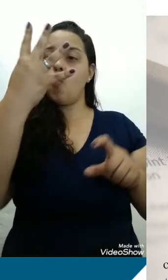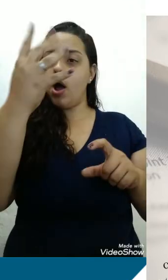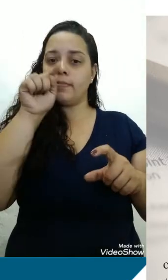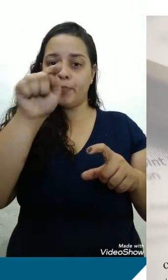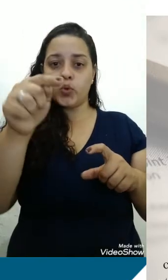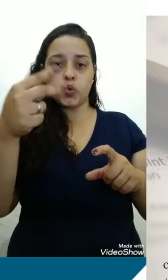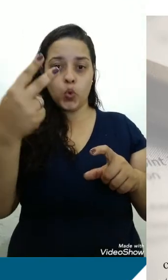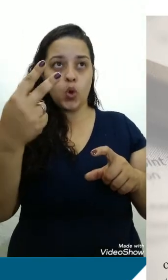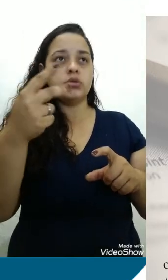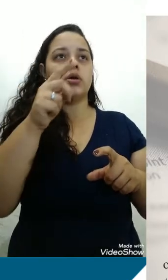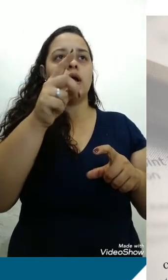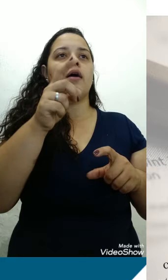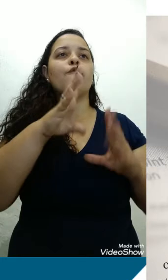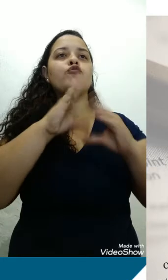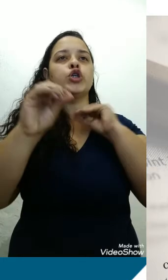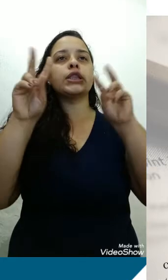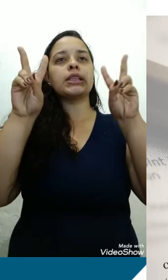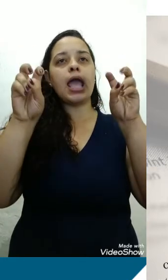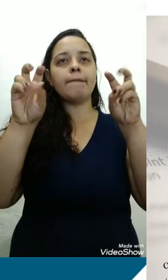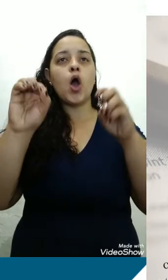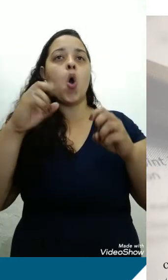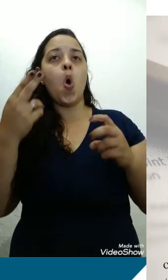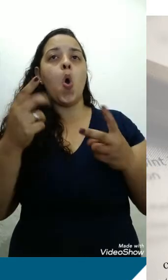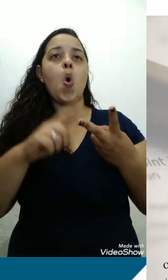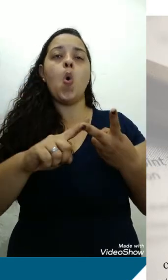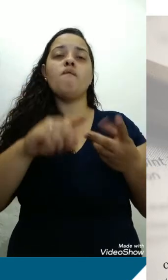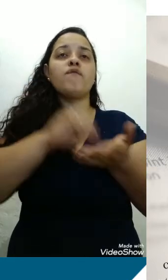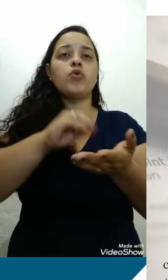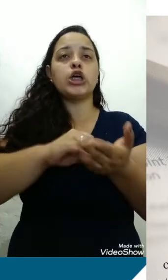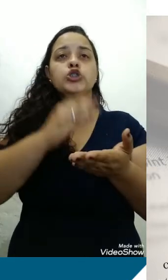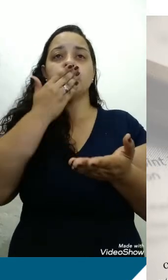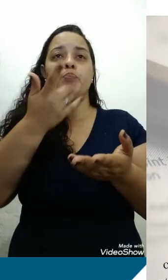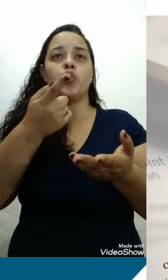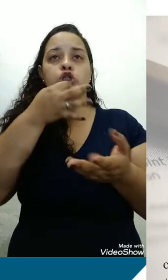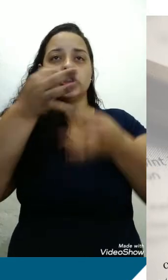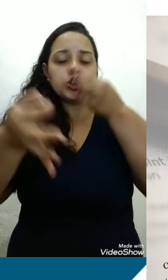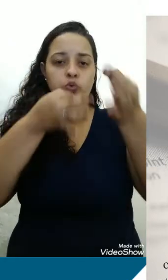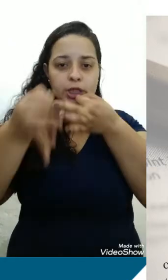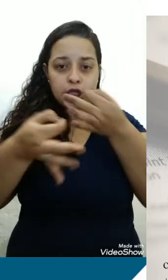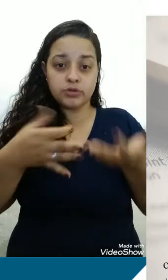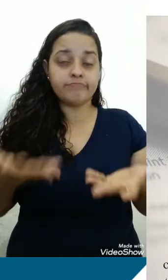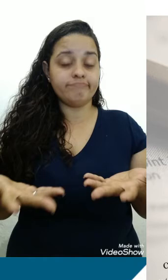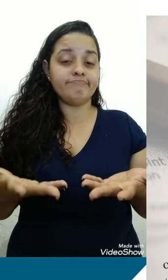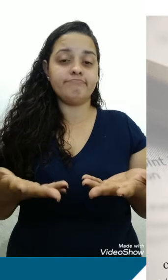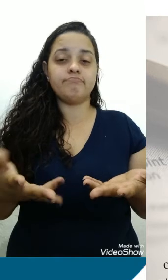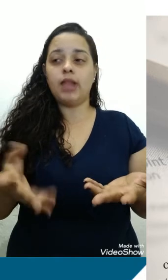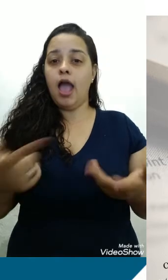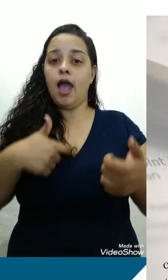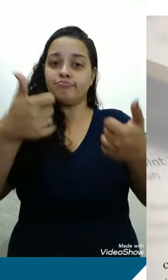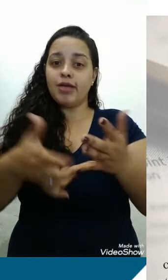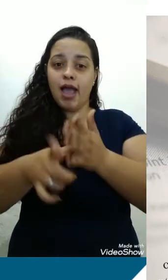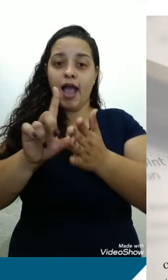subtópico 4.2, nós temos fugir ao tema ou que não atender ao tipo dissertativo argumentativo. Como eu acabei de